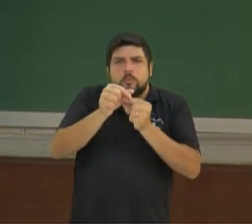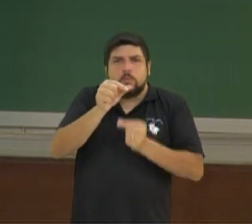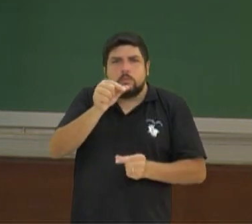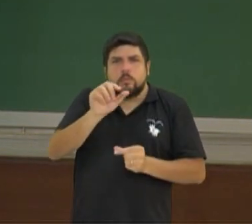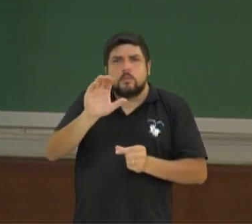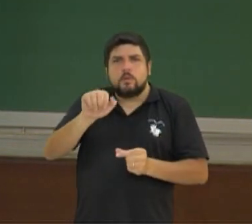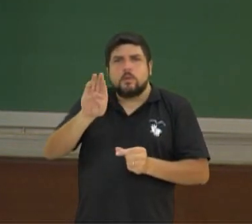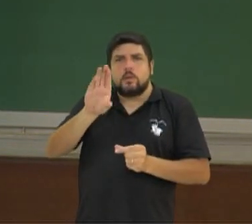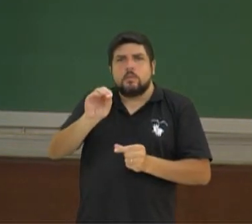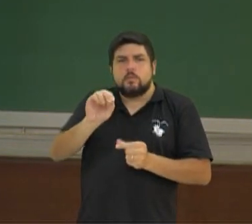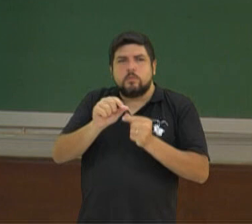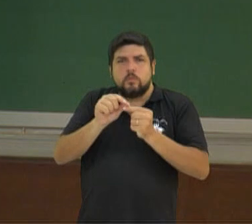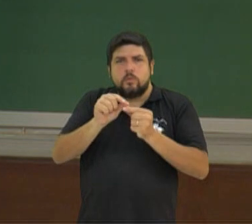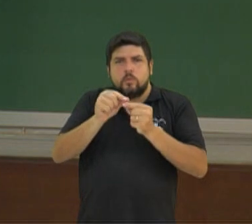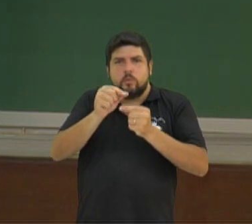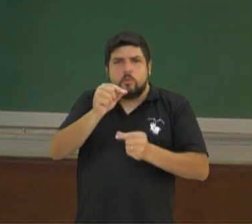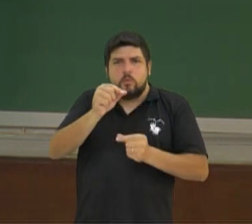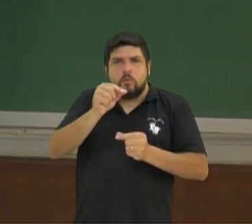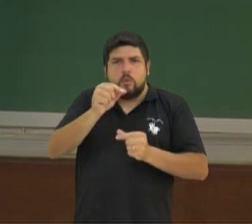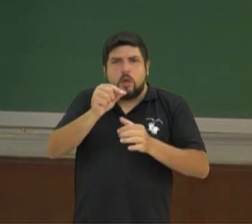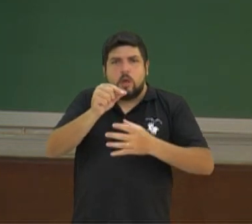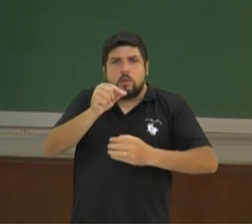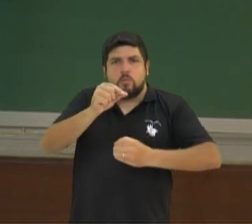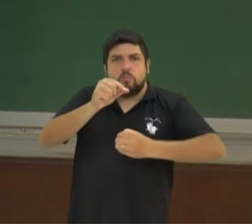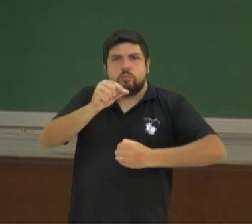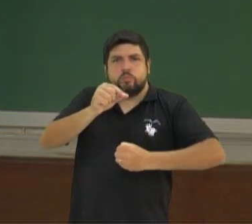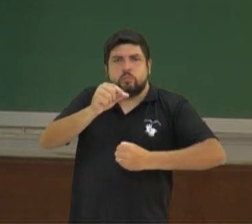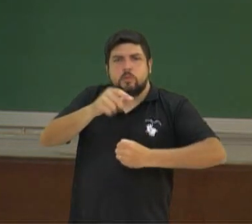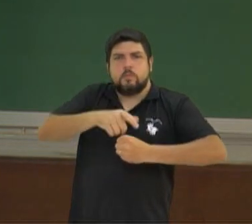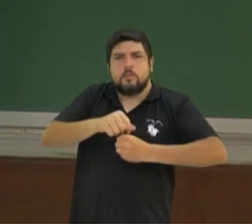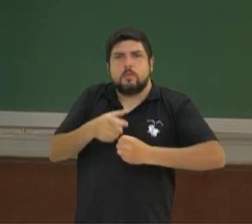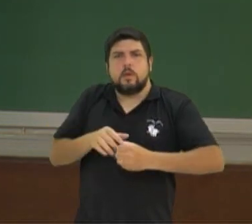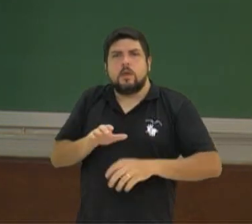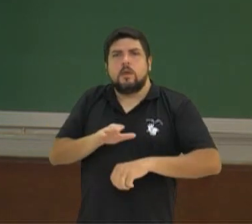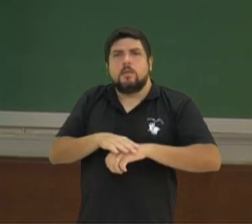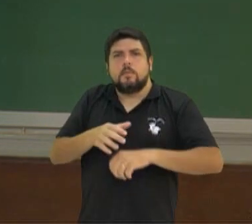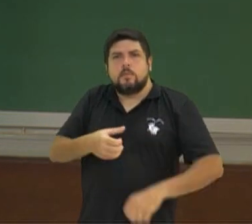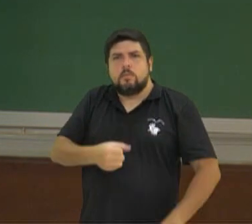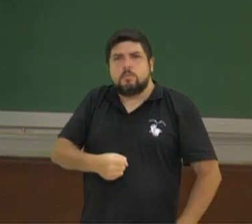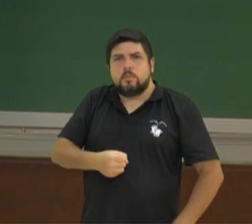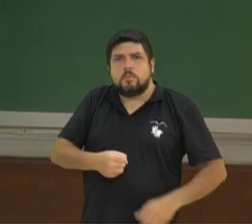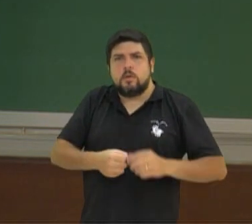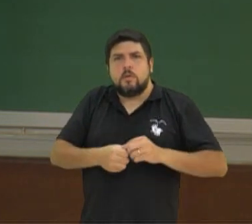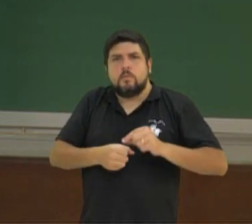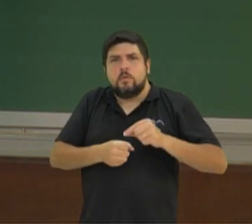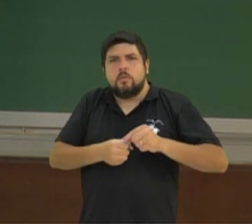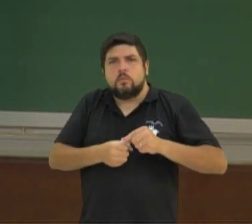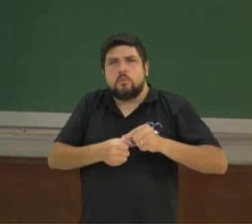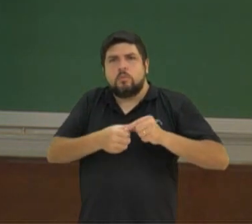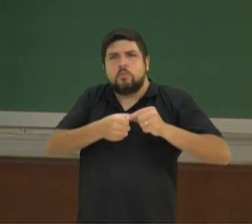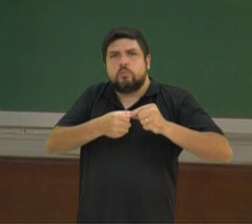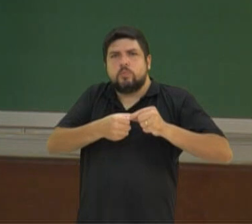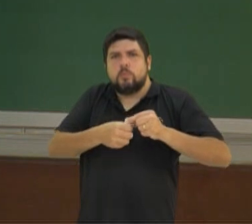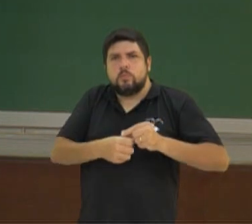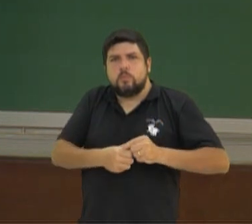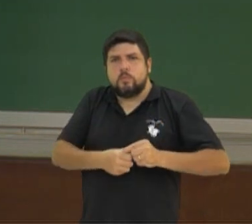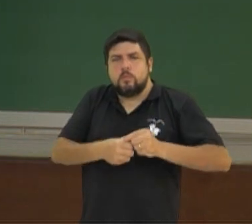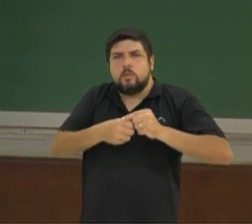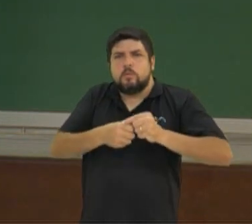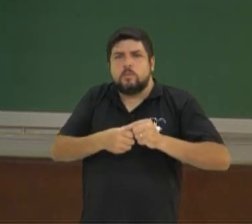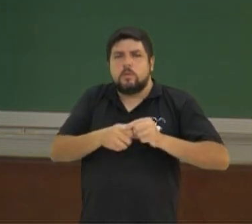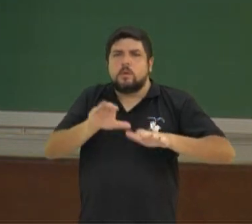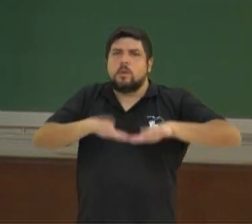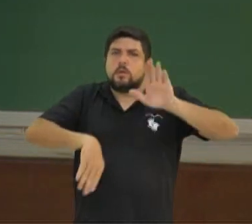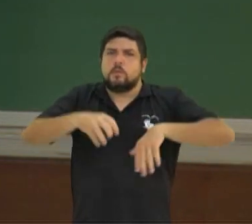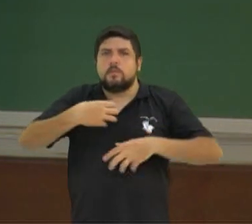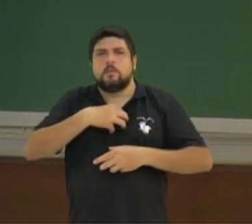e aonde eu vou segurar, né? Então, dependendo da maneira, eu posso segurar mais atrás, mais à frente. Então, cada estilo tem uma manifestação distinta, né?